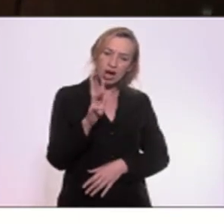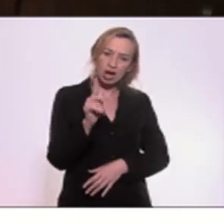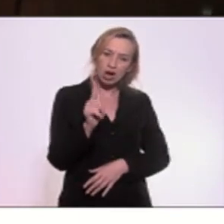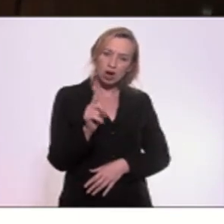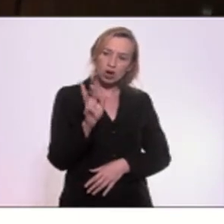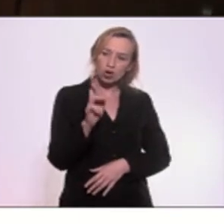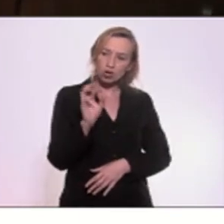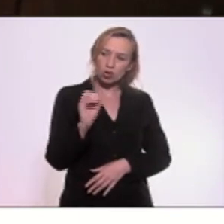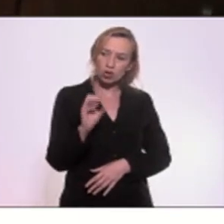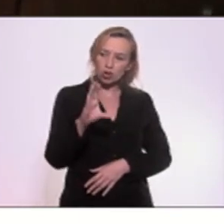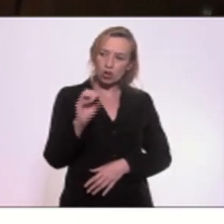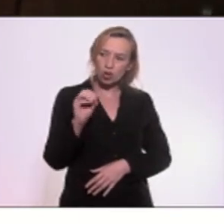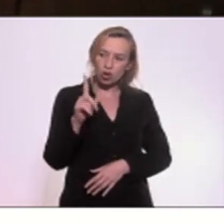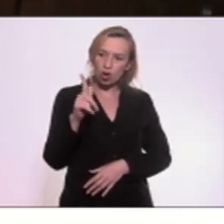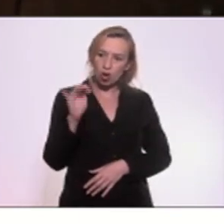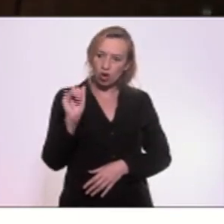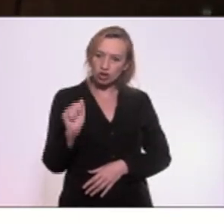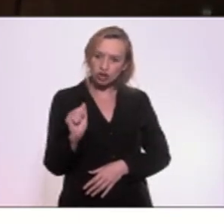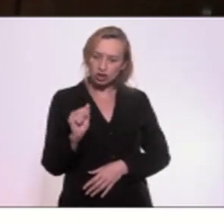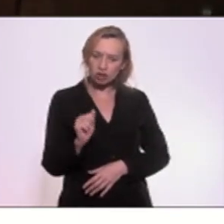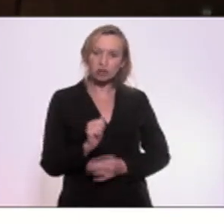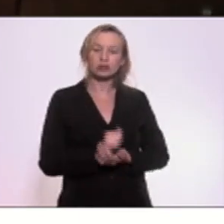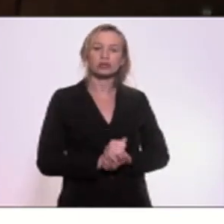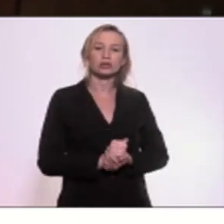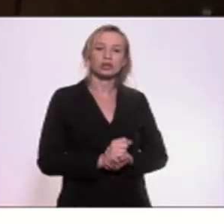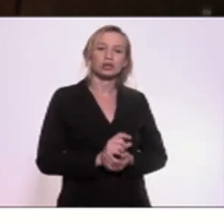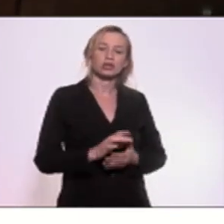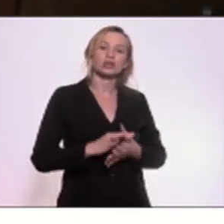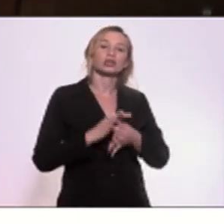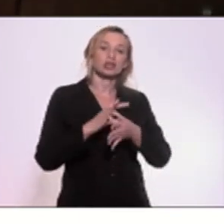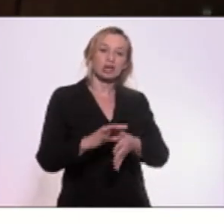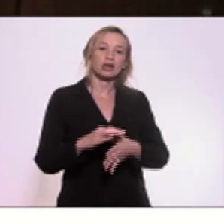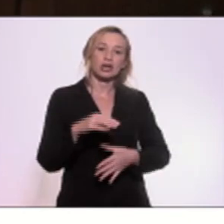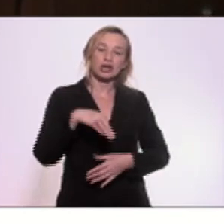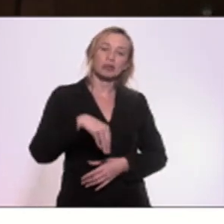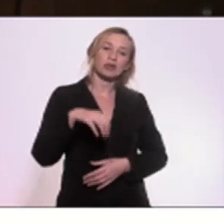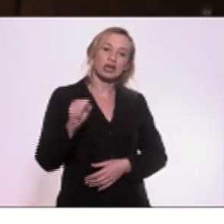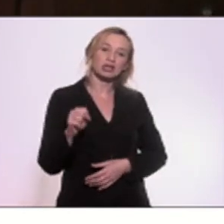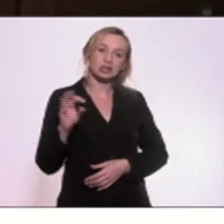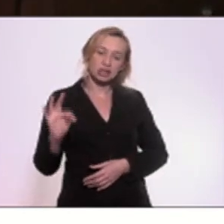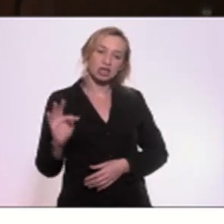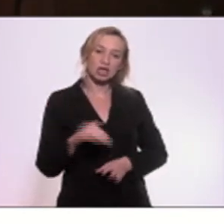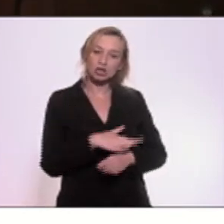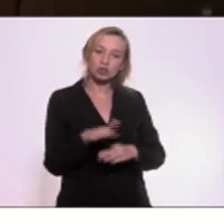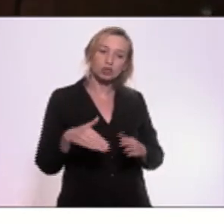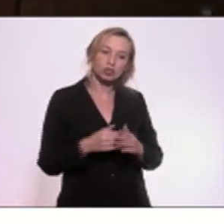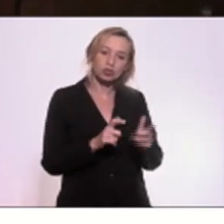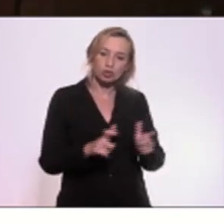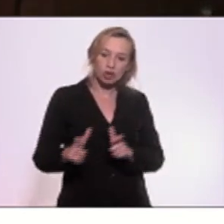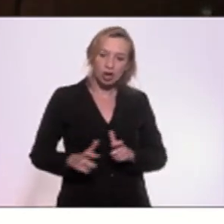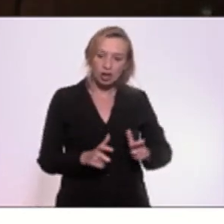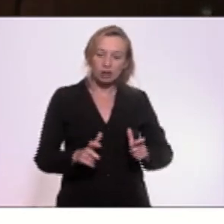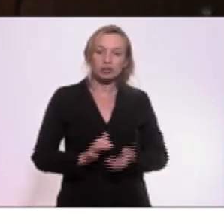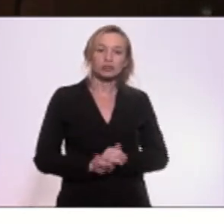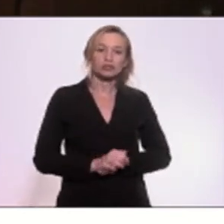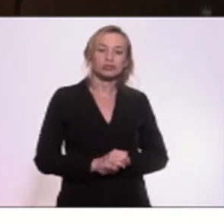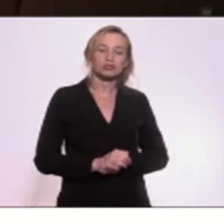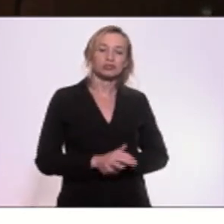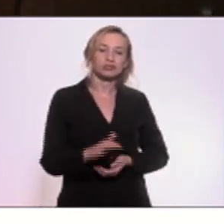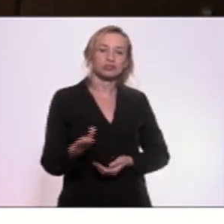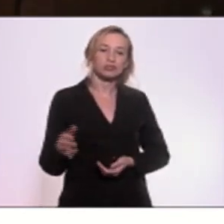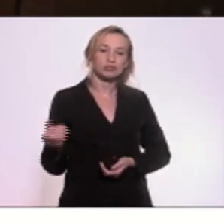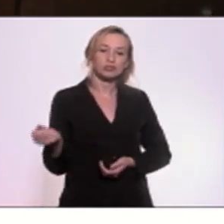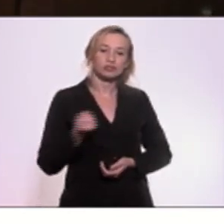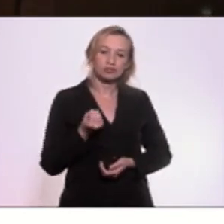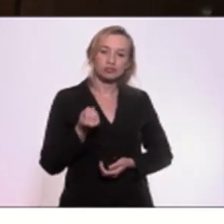ao mesmo tempo em que liderava o MST em toda a região, quando foi